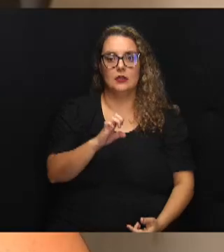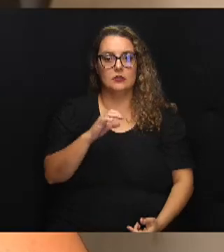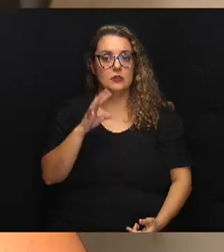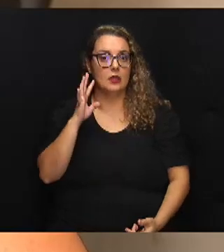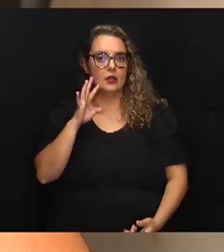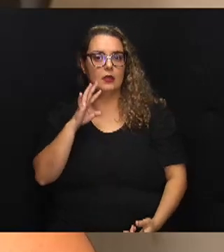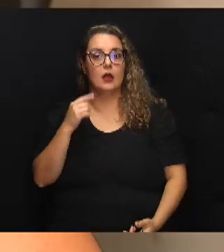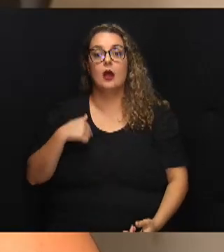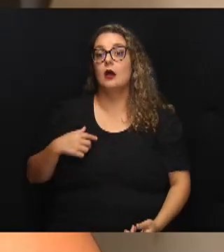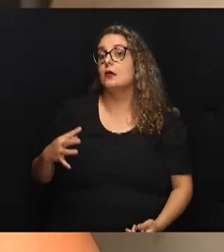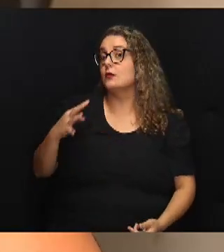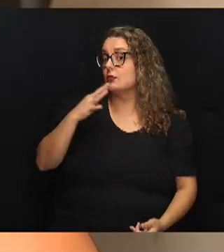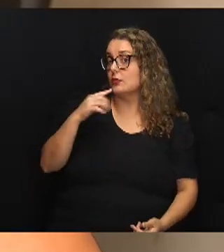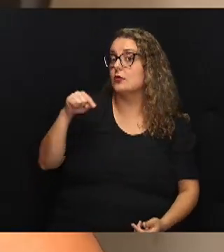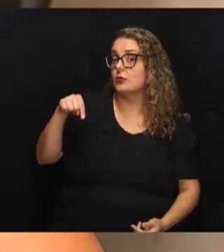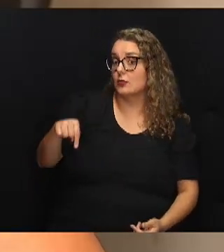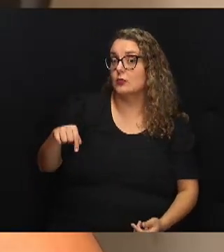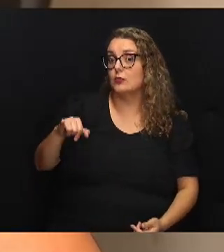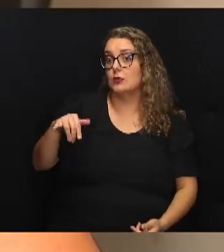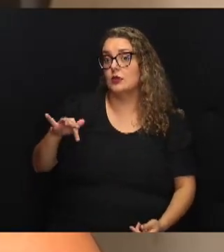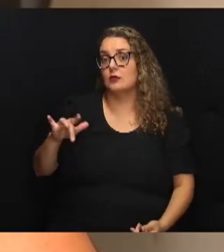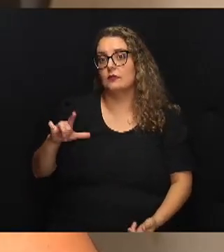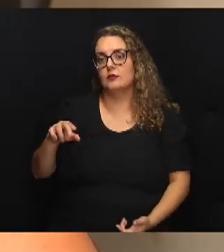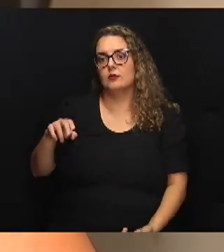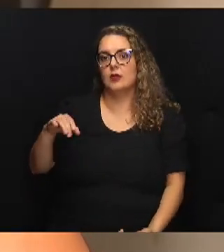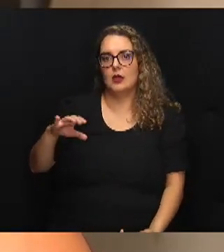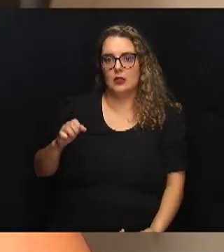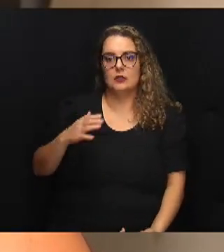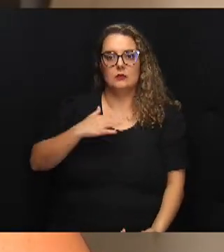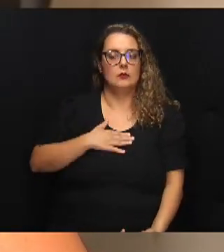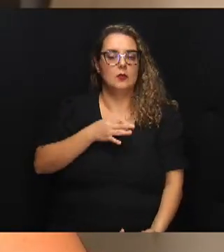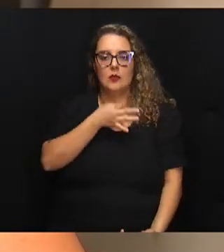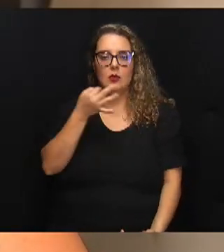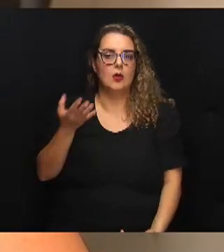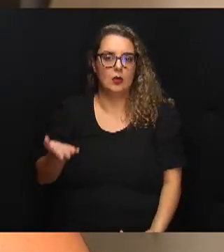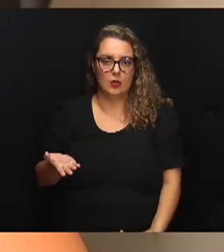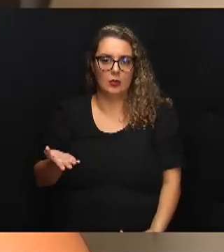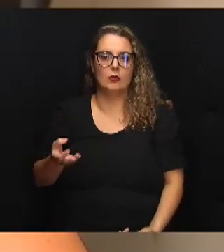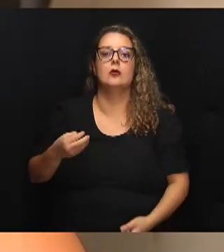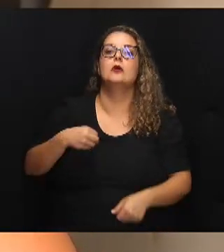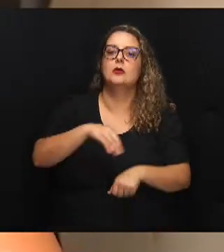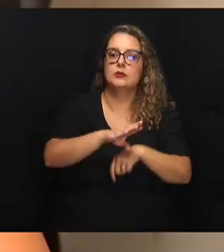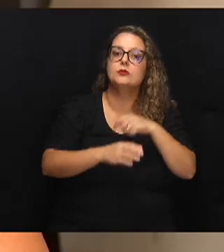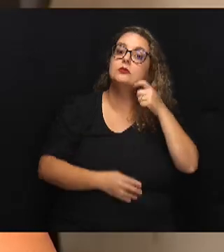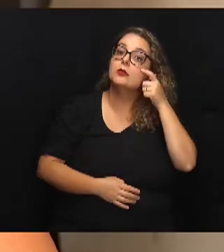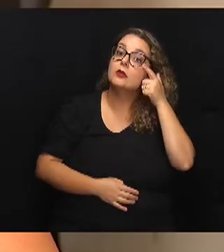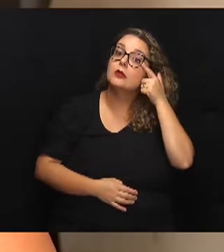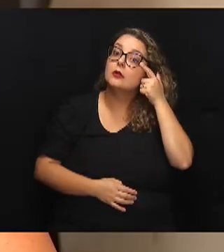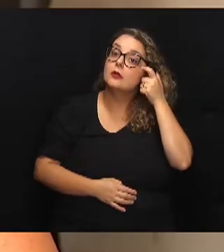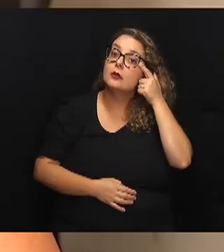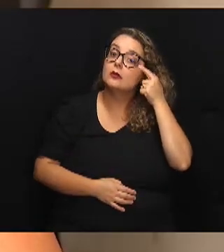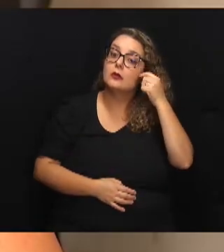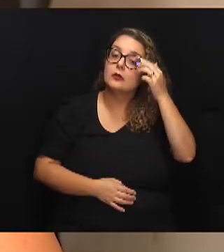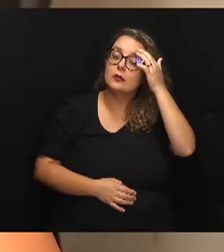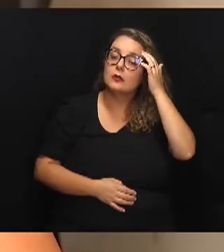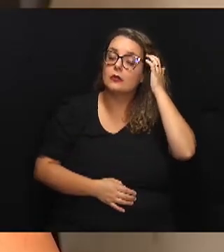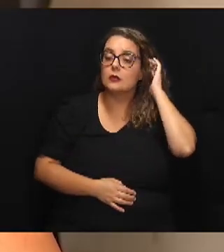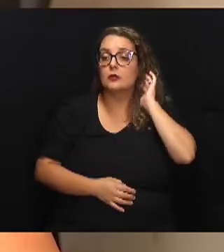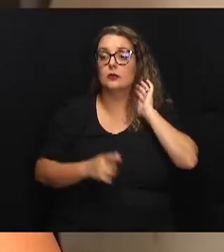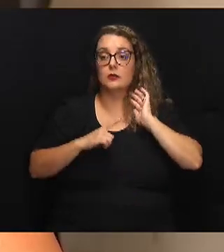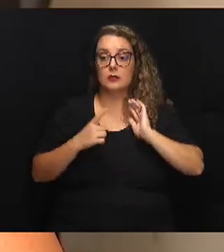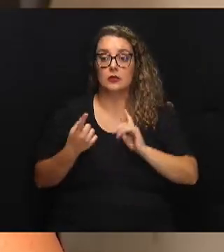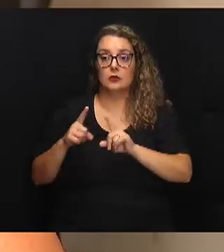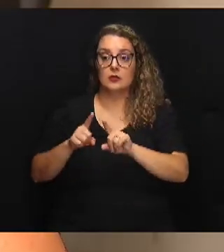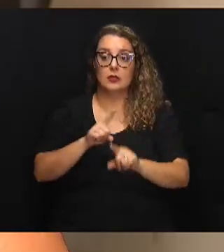e fala, eu conheço um influencer que para mim foi ótimo e me indica. Então tem essa parceria também,